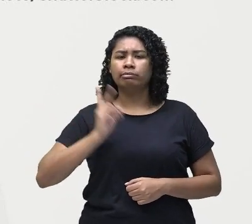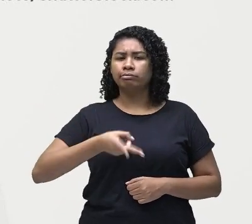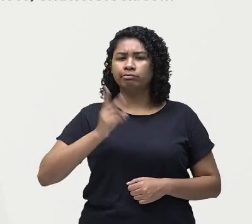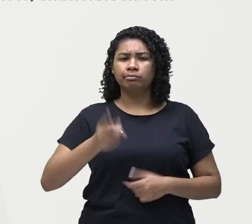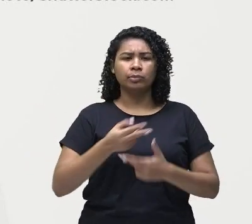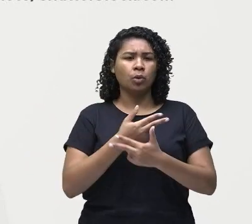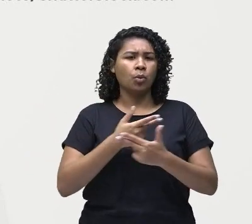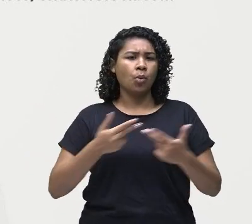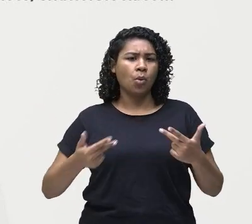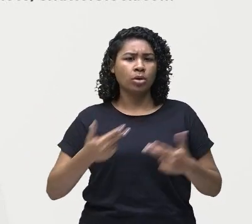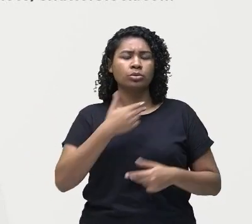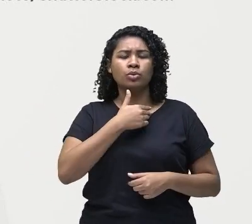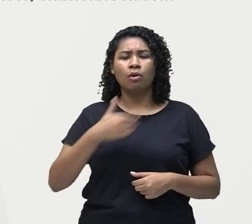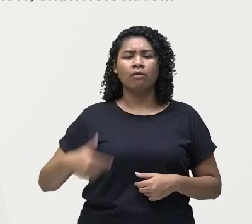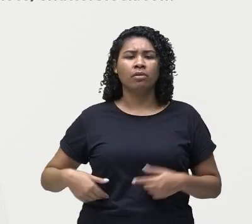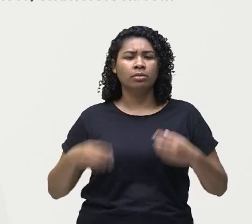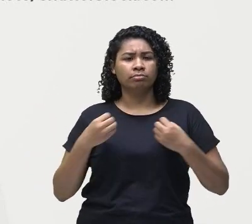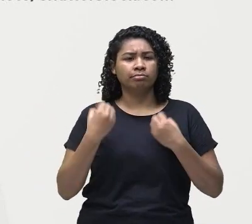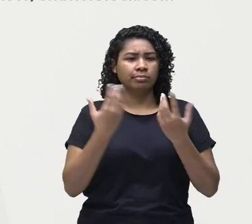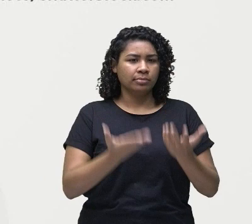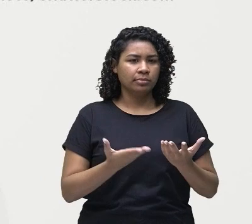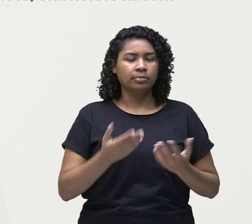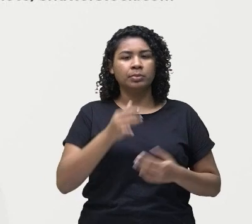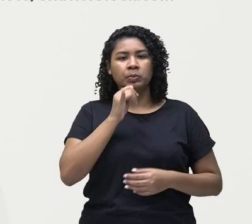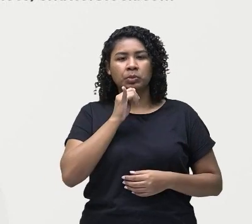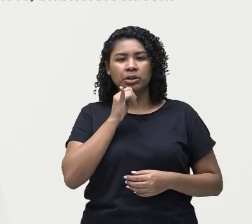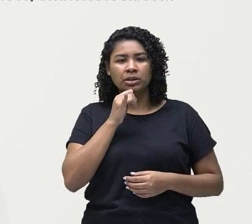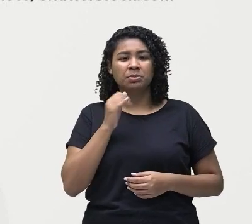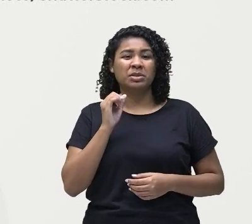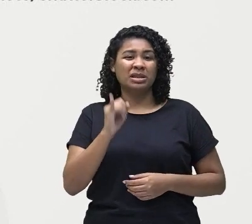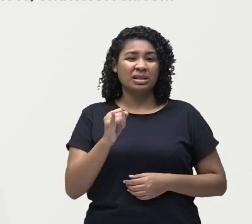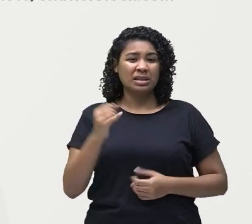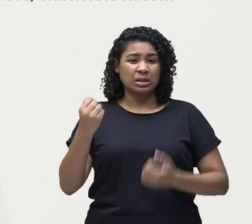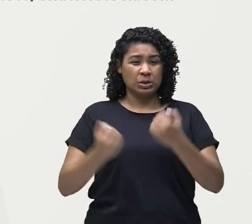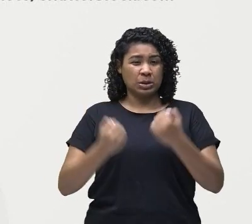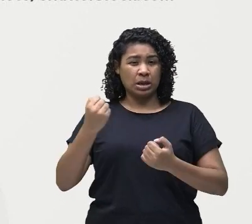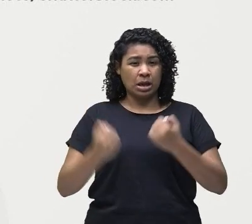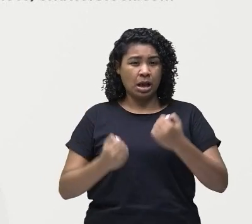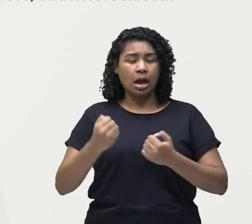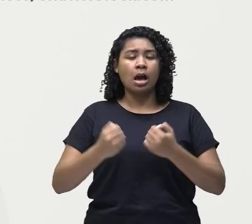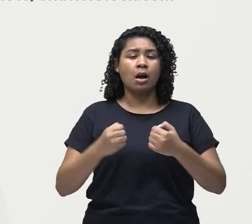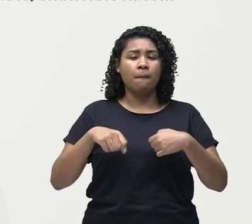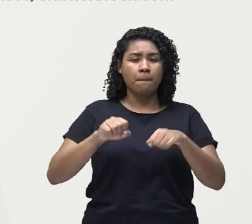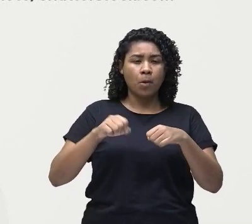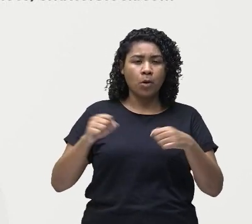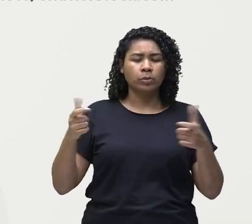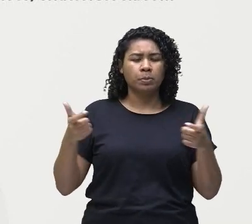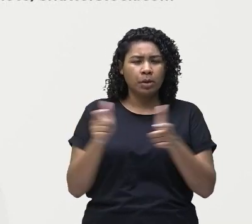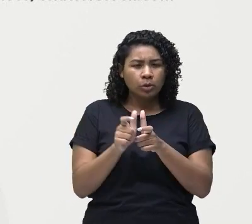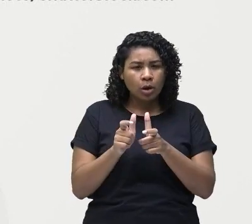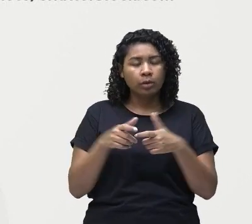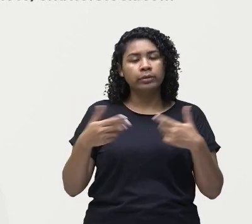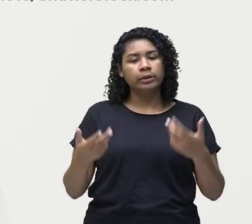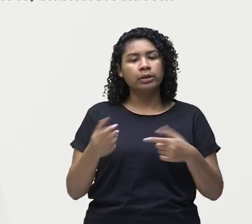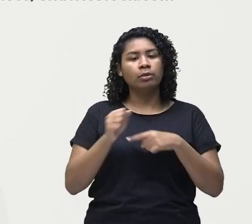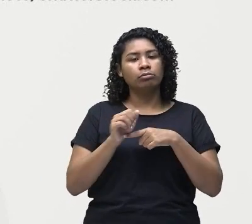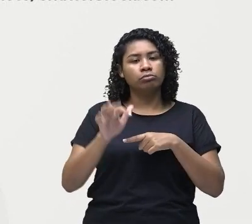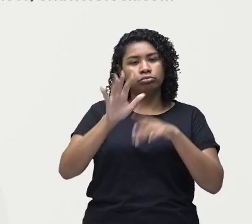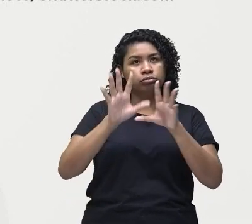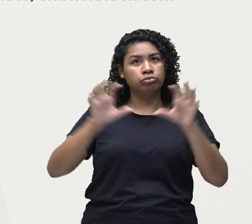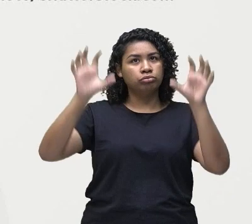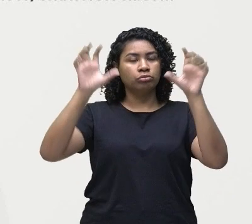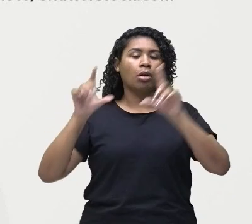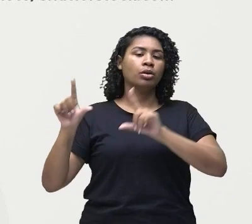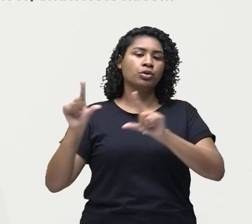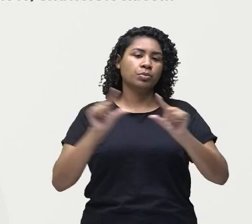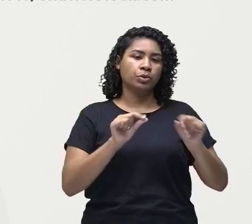com mais frequência, né? Menos veículos circulando, garante a emissão de menos gases poluentes.